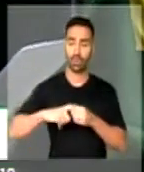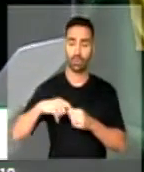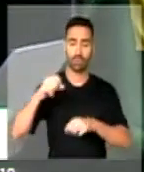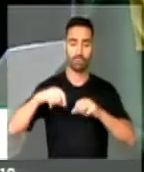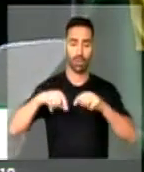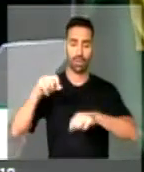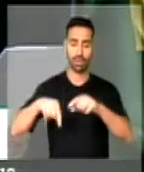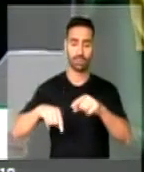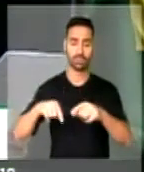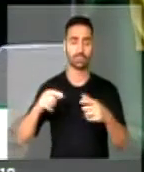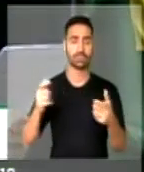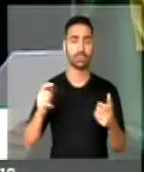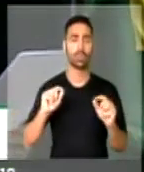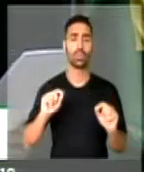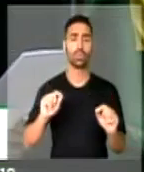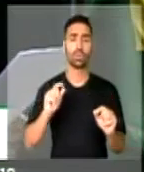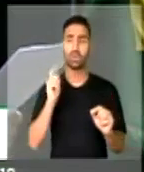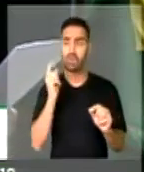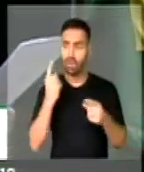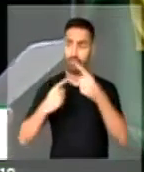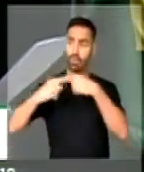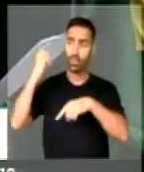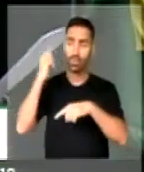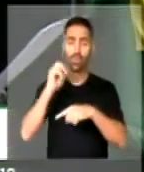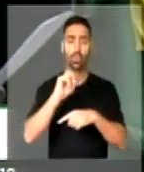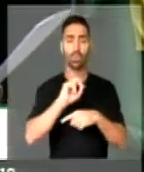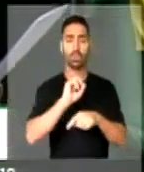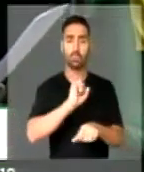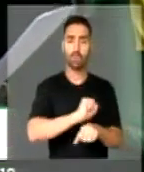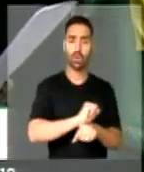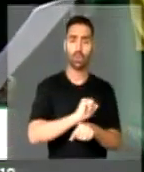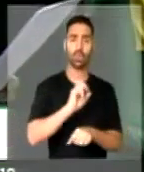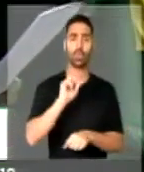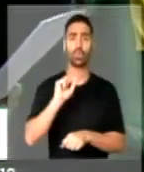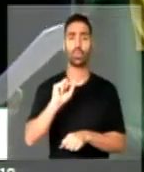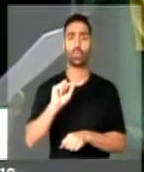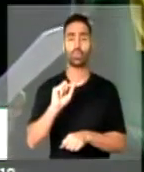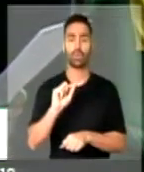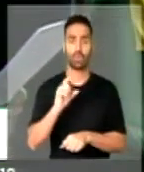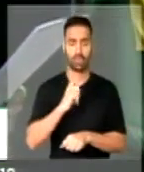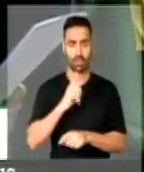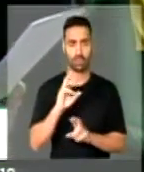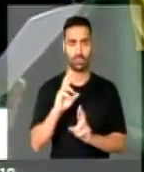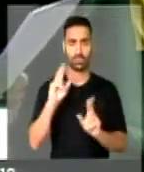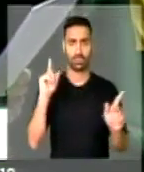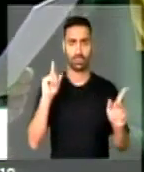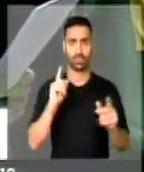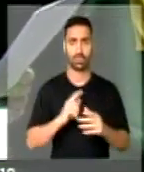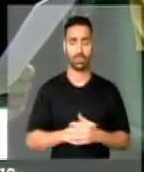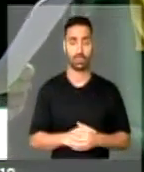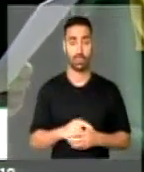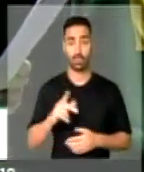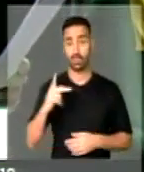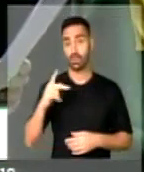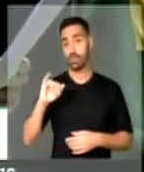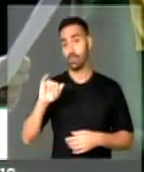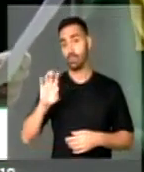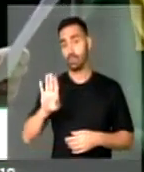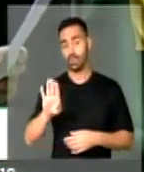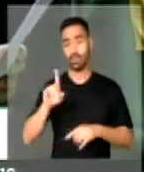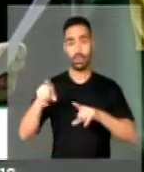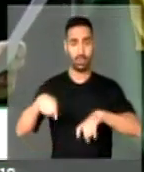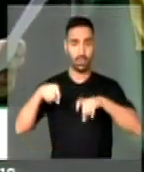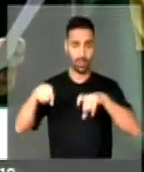Afinal, o que evoluiu, o que estagnou e o que está diferente? O PIB do agronegócio